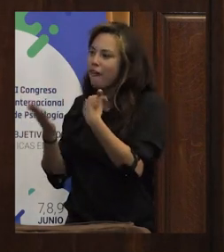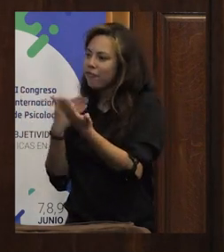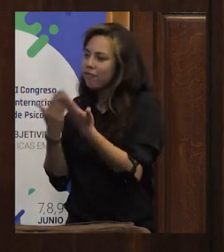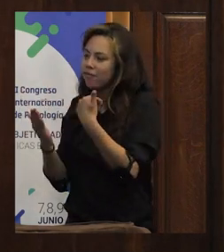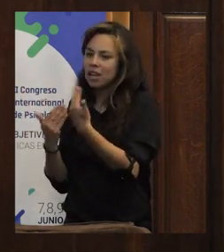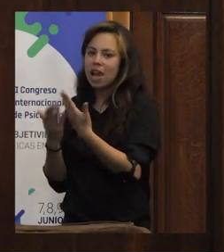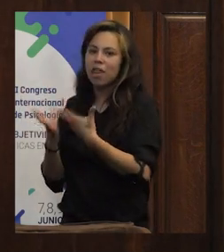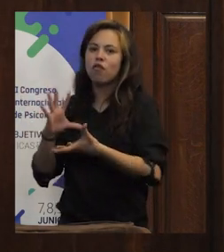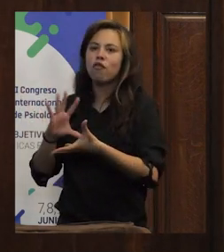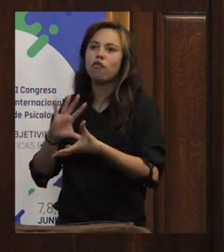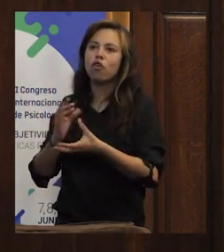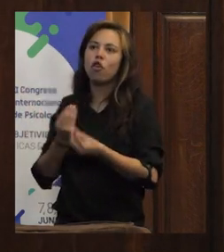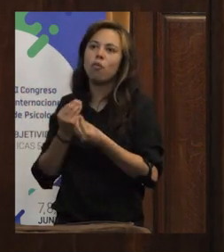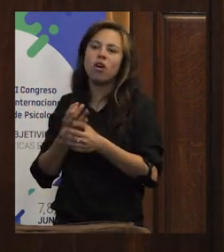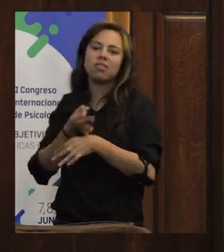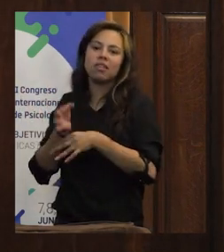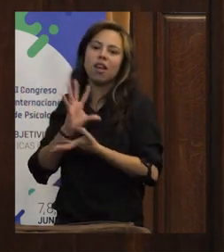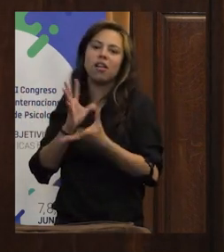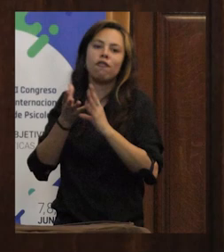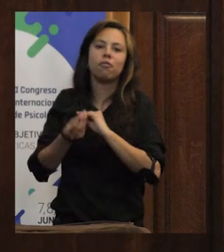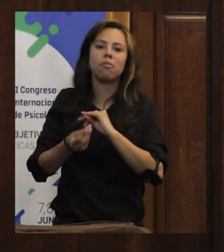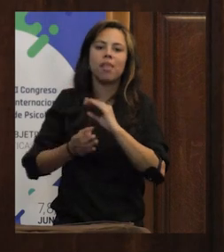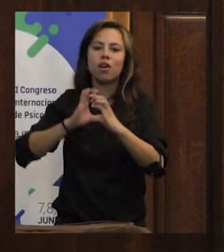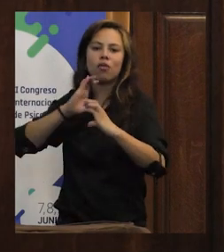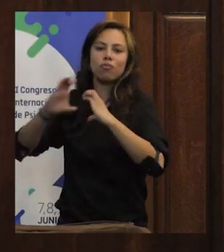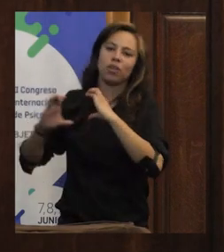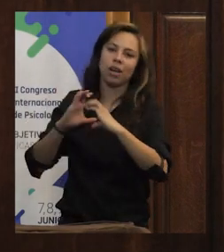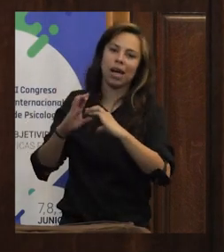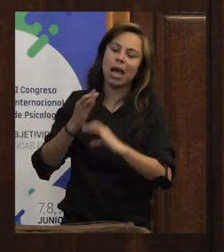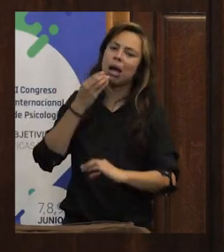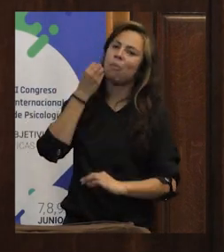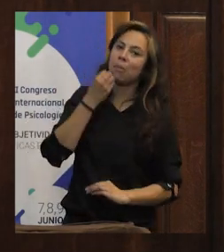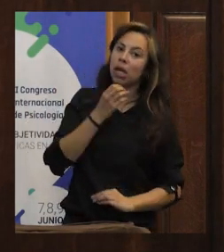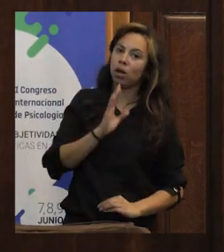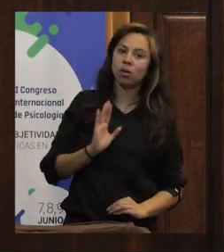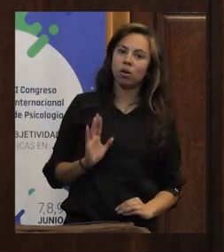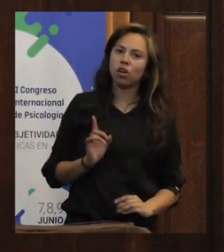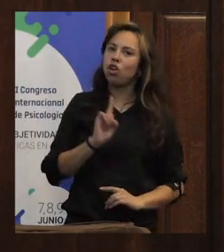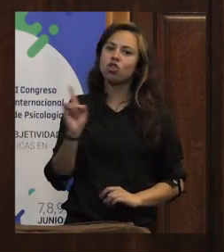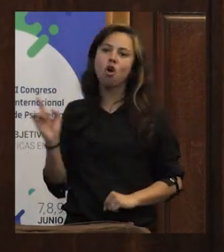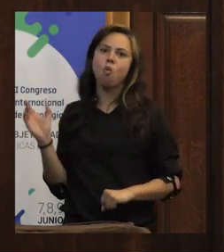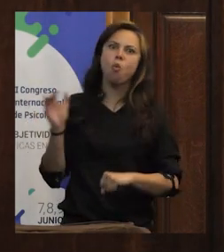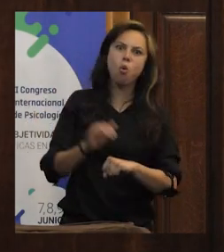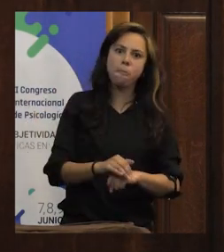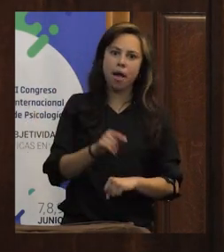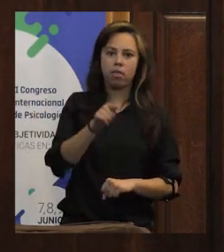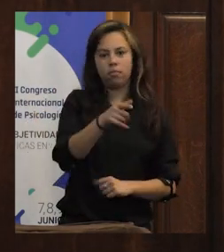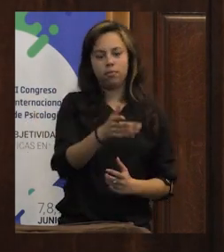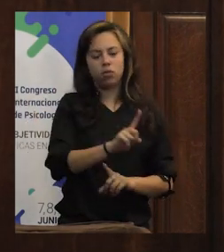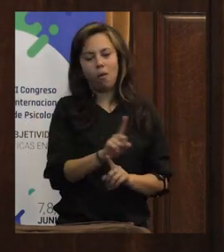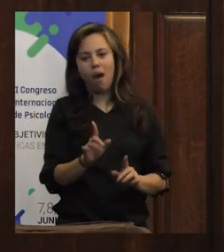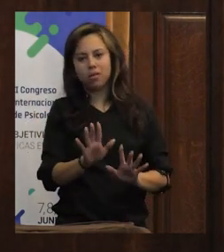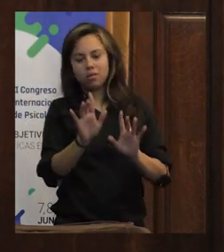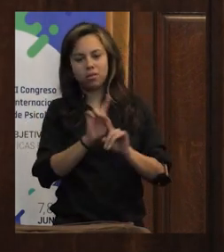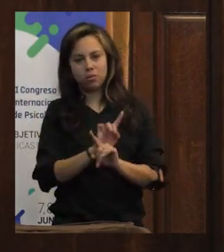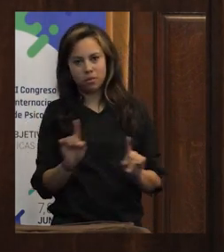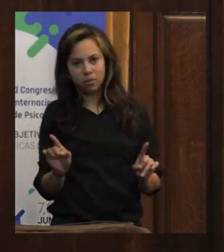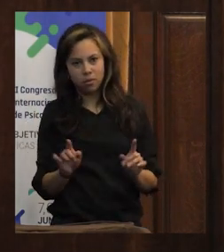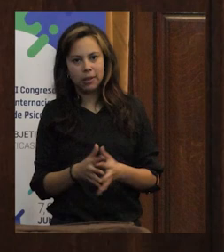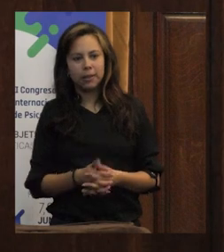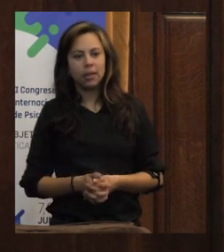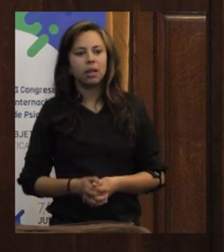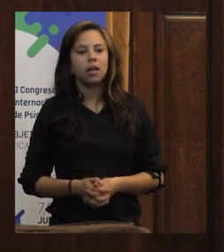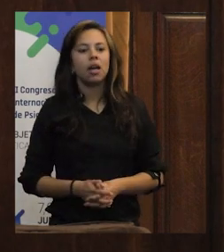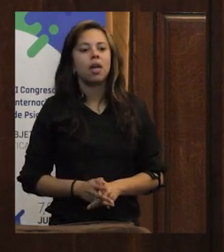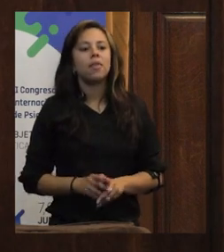clínicas, ou seja, onde isto ocorre, né? Sem dúvida, mas muitas vezes o que